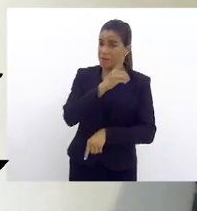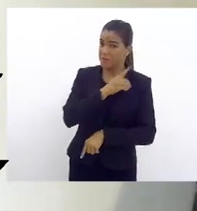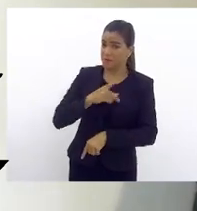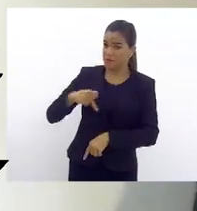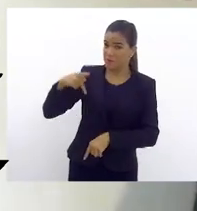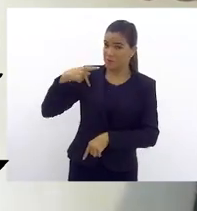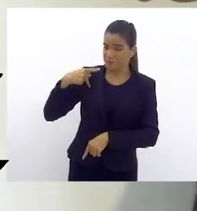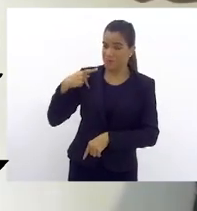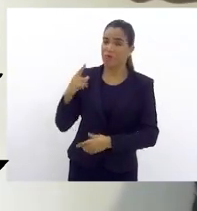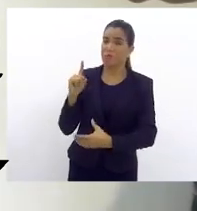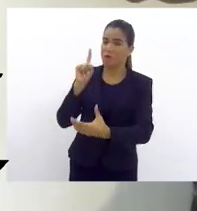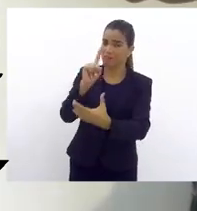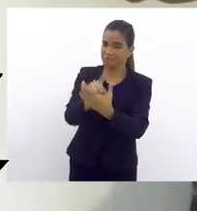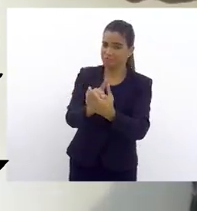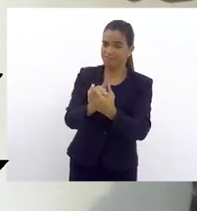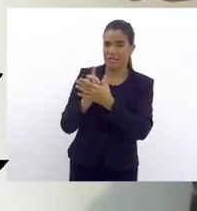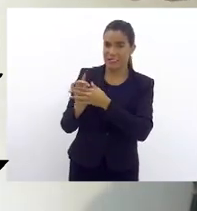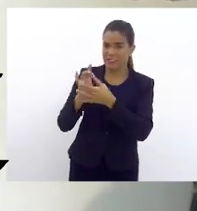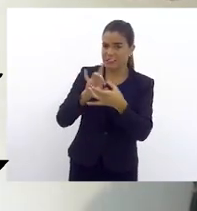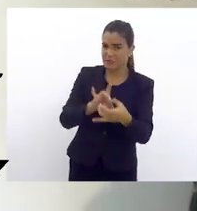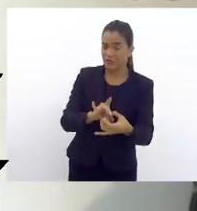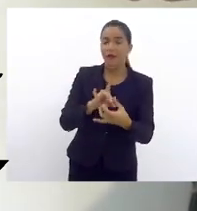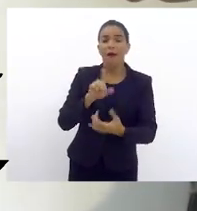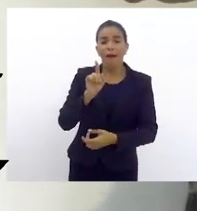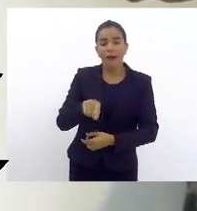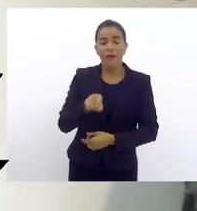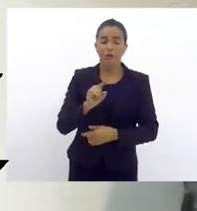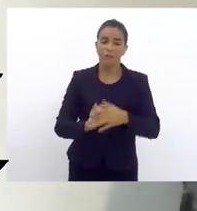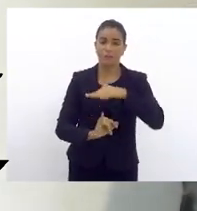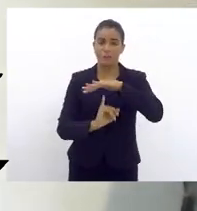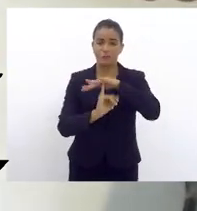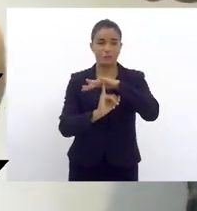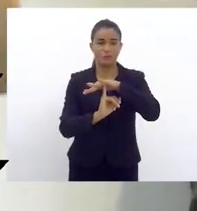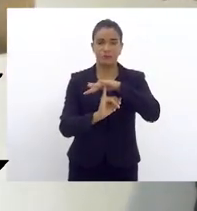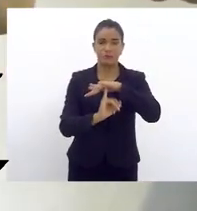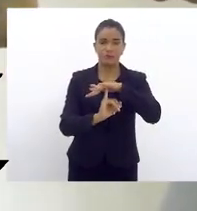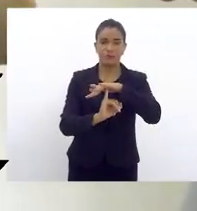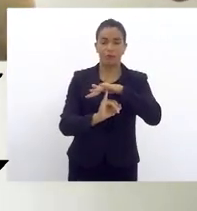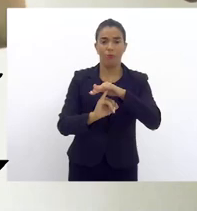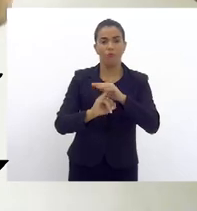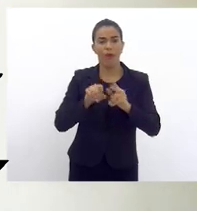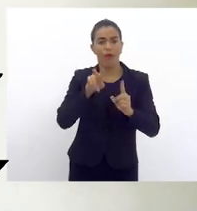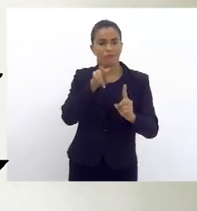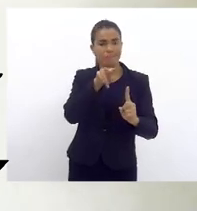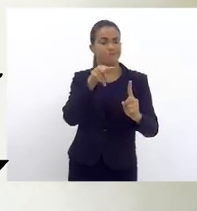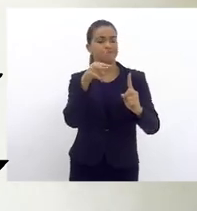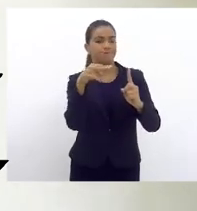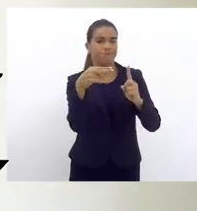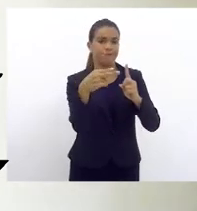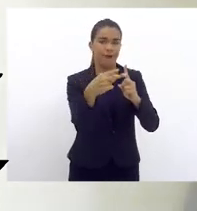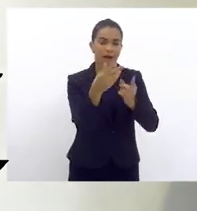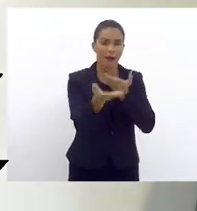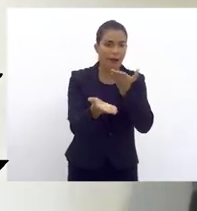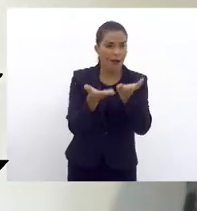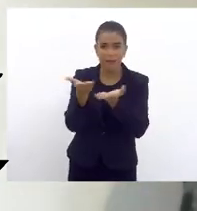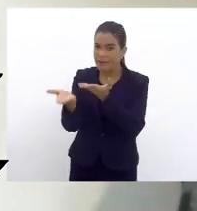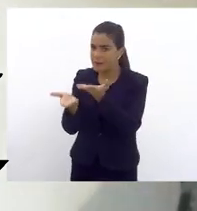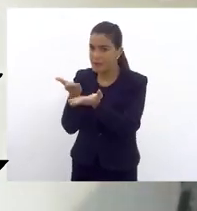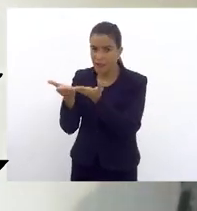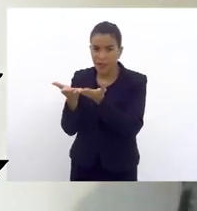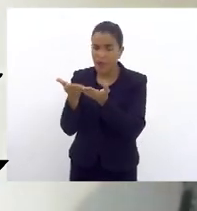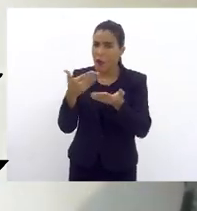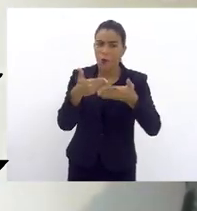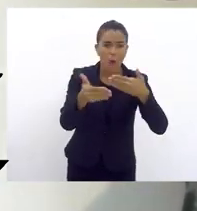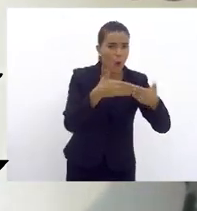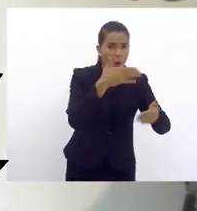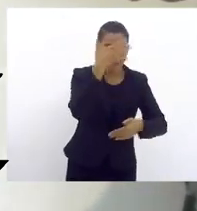se insere Nesse contexto é uma instituição que sempre vai olhar e atender quaisquer violações de